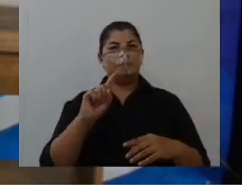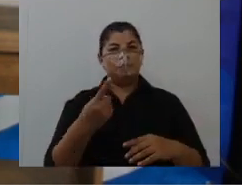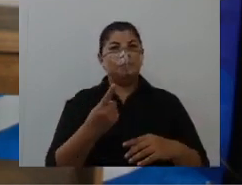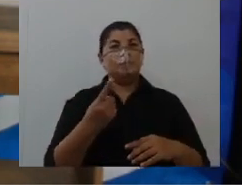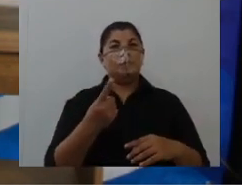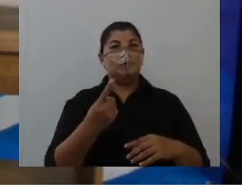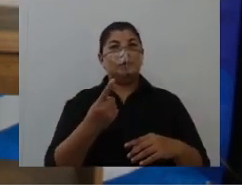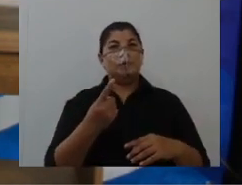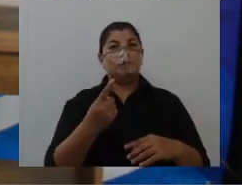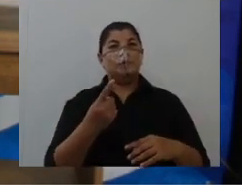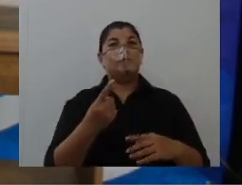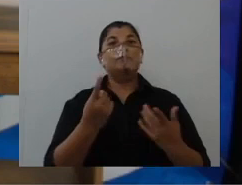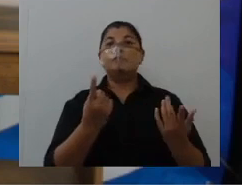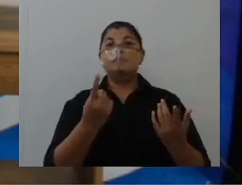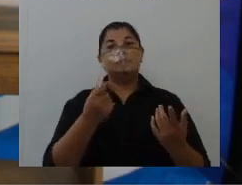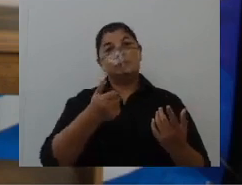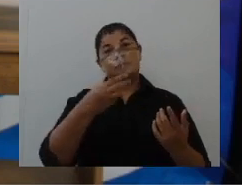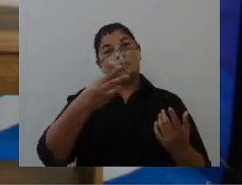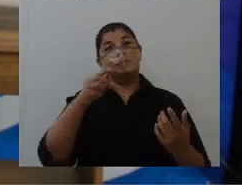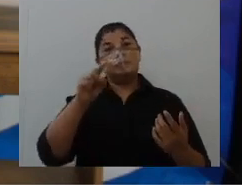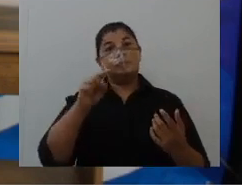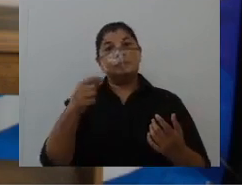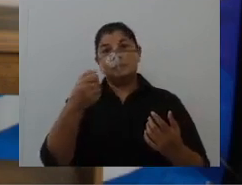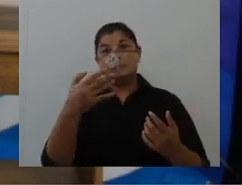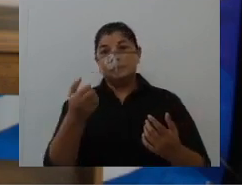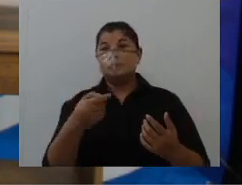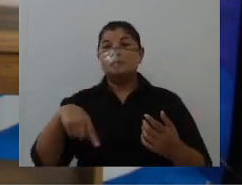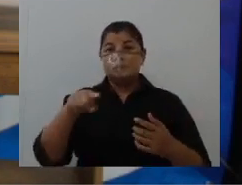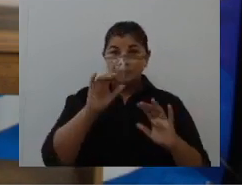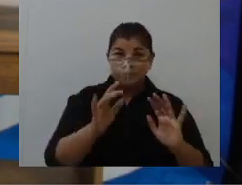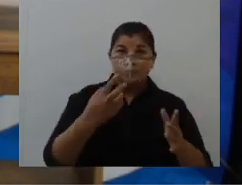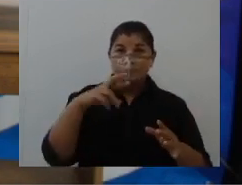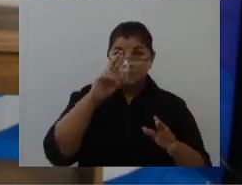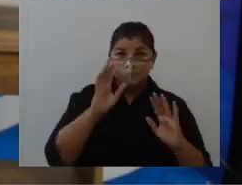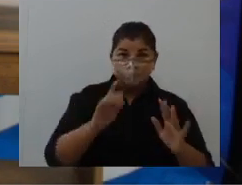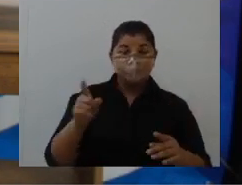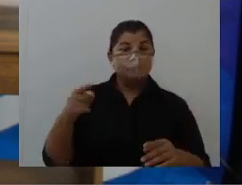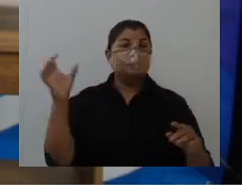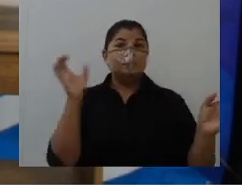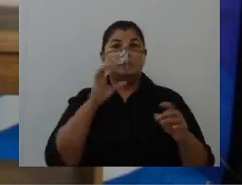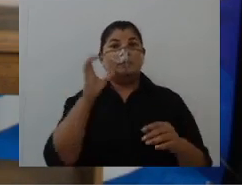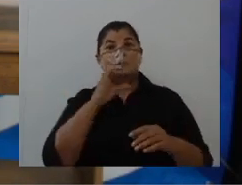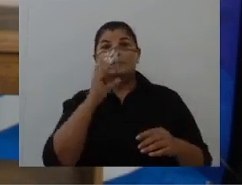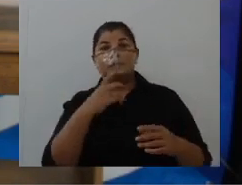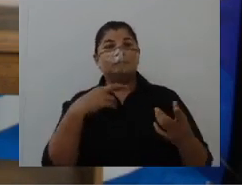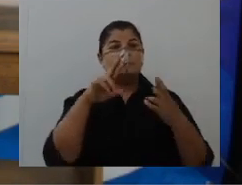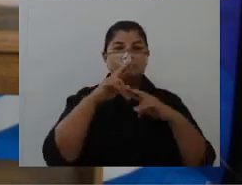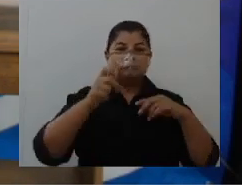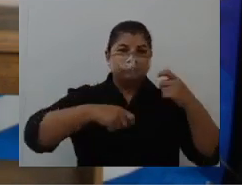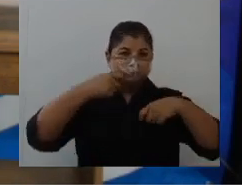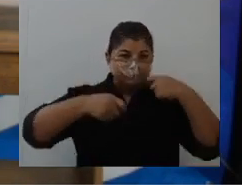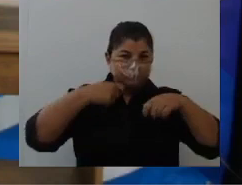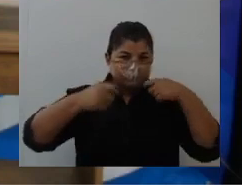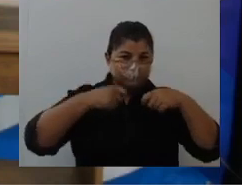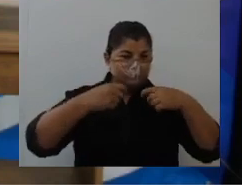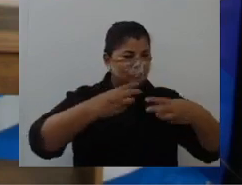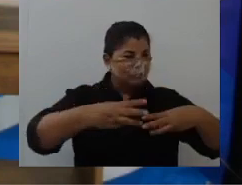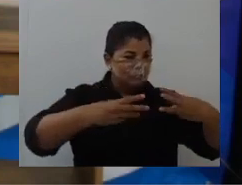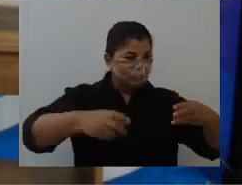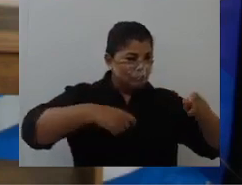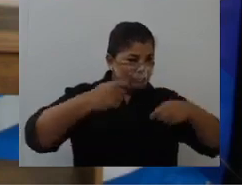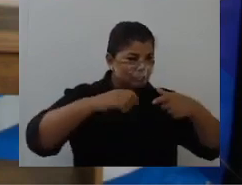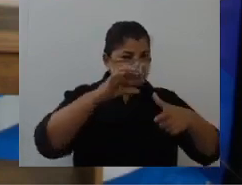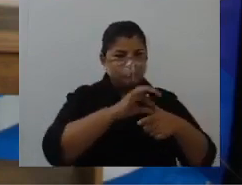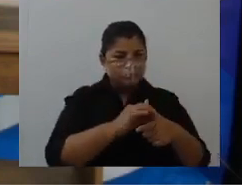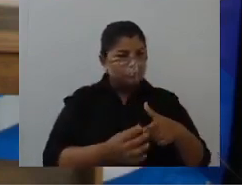14 minutos. Vamos embora, vamos andando. Vocês já almoçaram? Hoje eu almocei nas carreiras, viu? Hoje eu almocei nas carreiras um macarrão que tinha lá, um pedaço